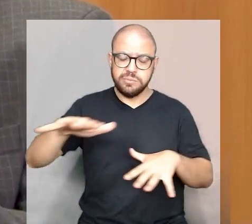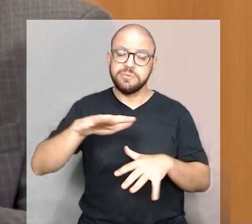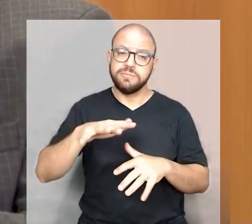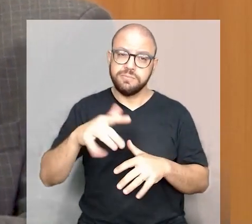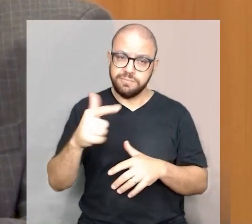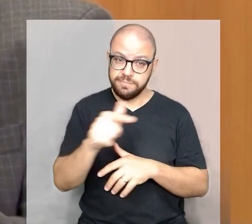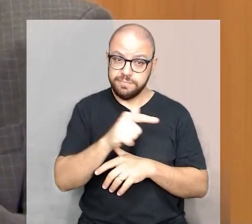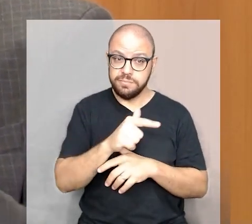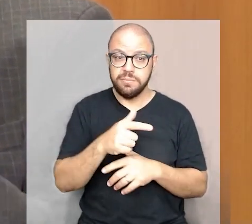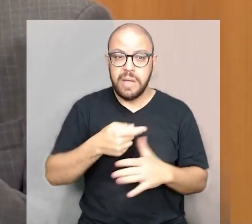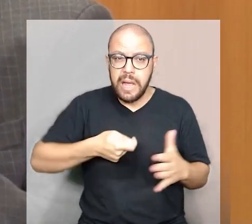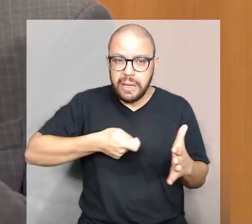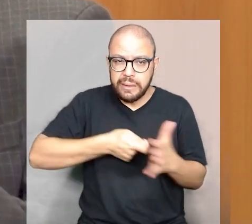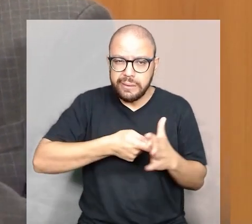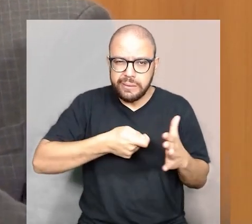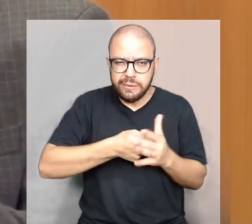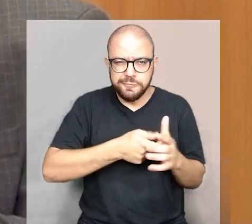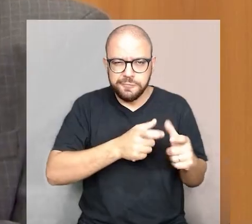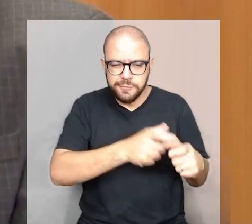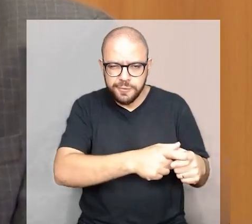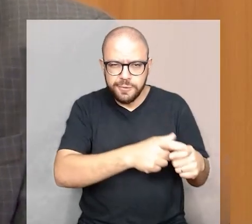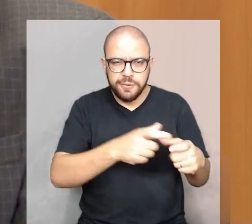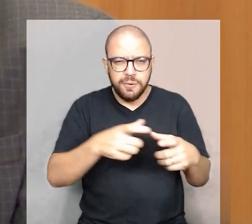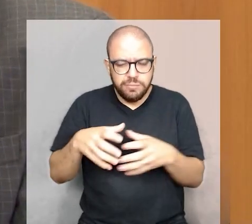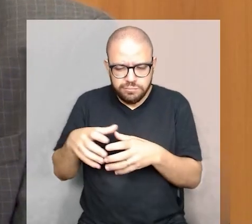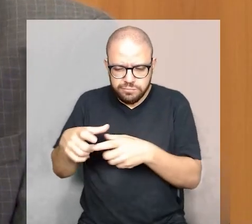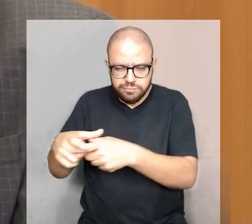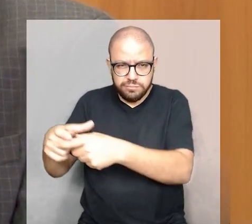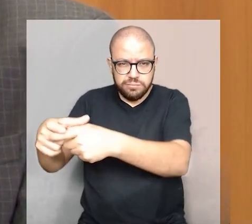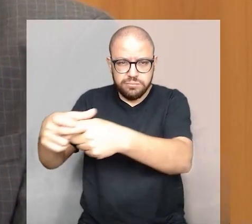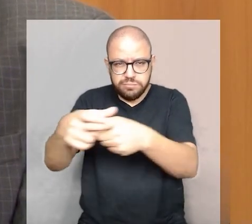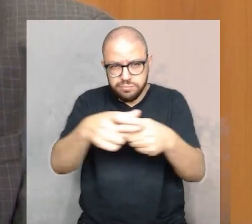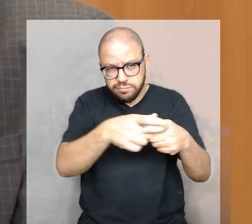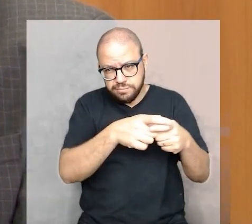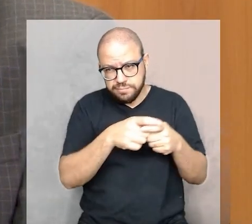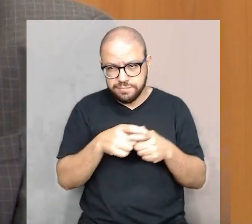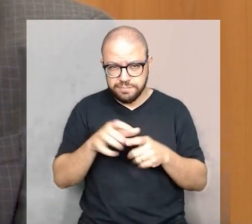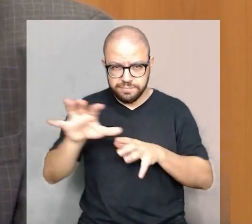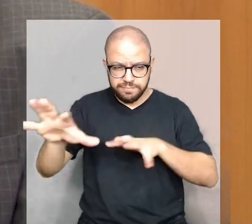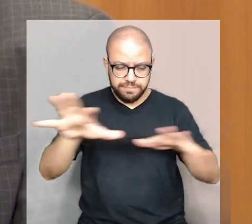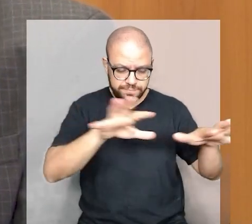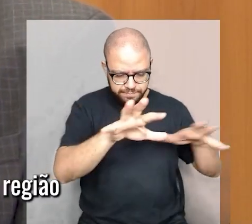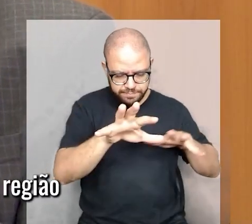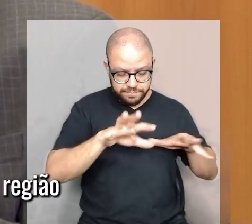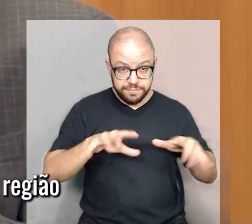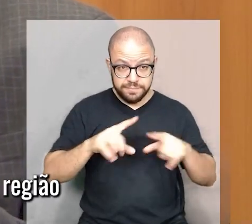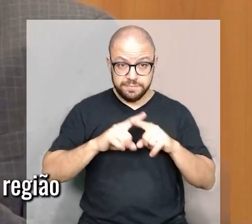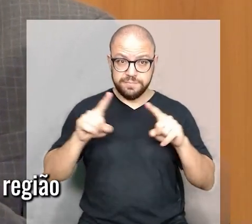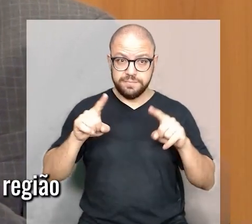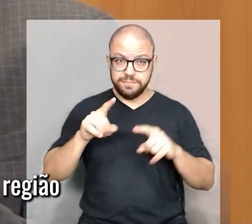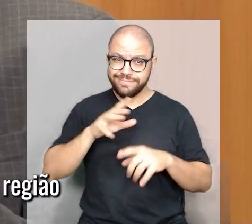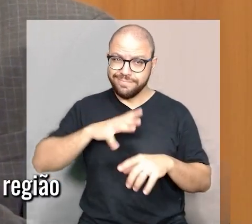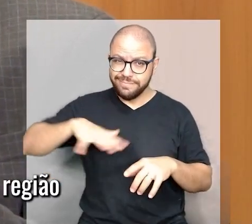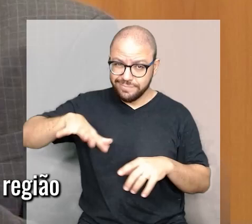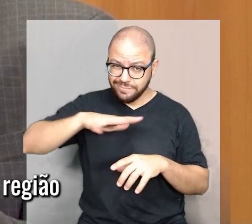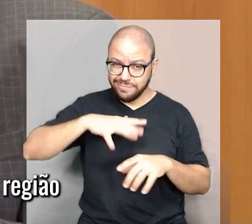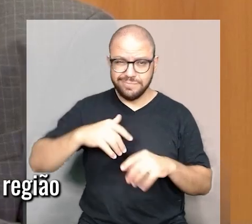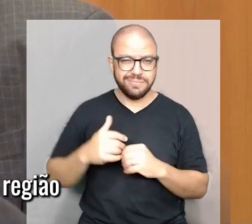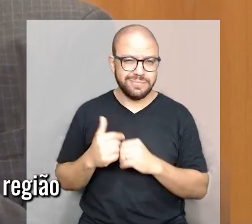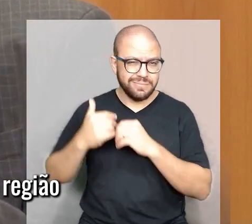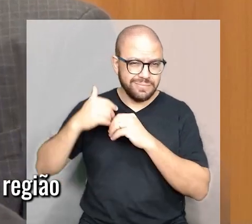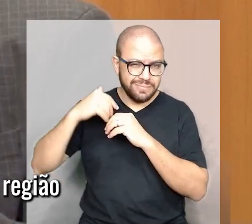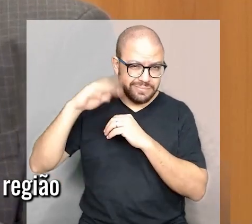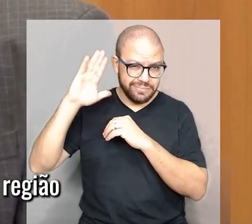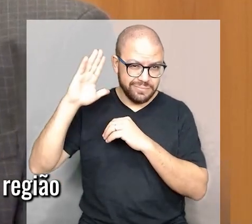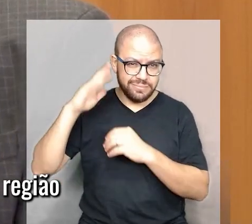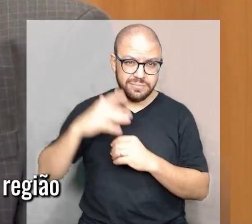não houve essa radicalização e, portanto, as denúncias foram mais fragmentadas, tanto o número foi menor do